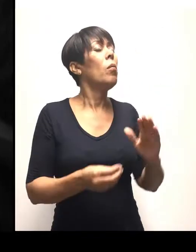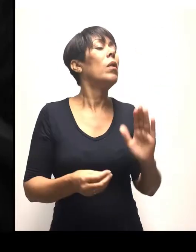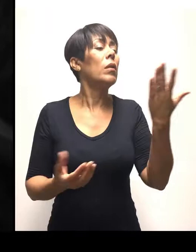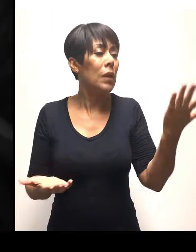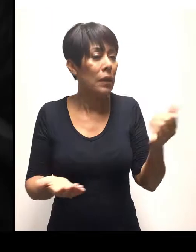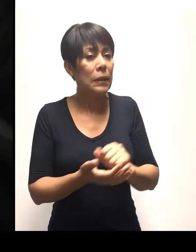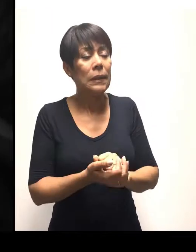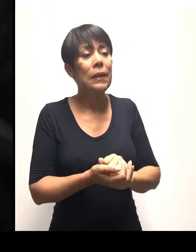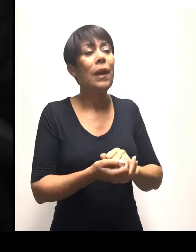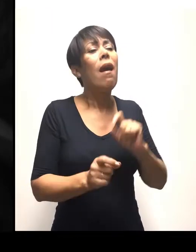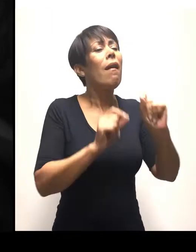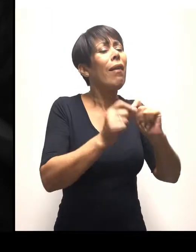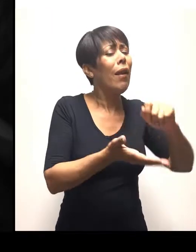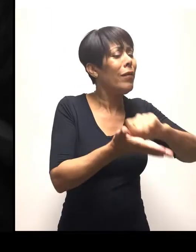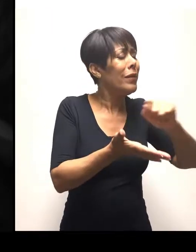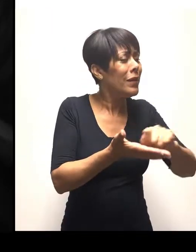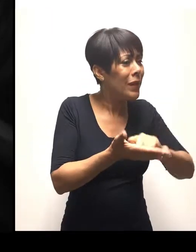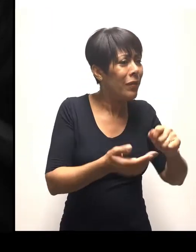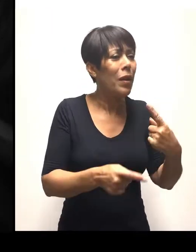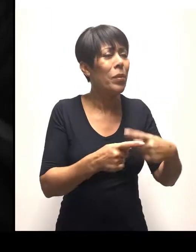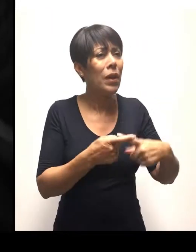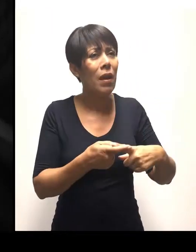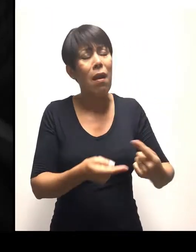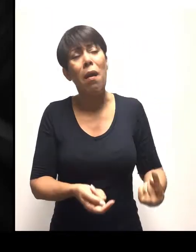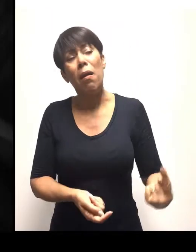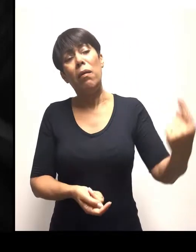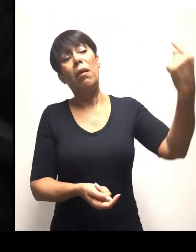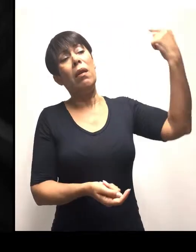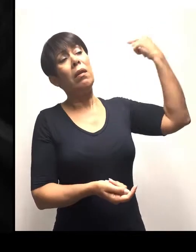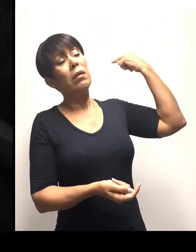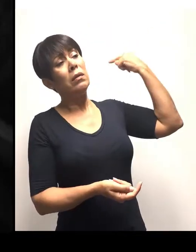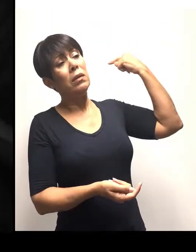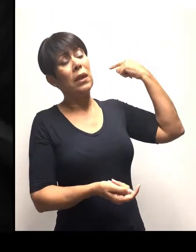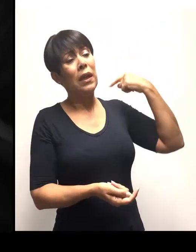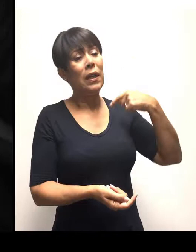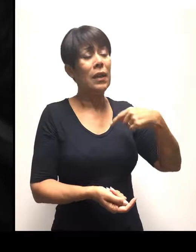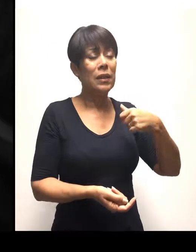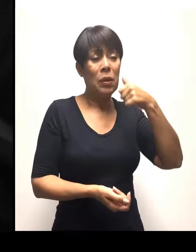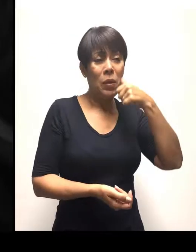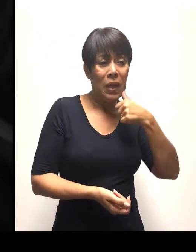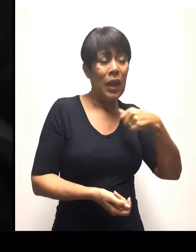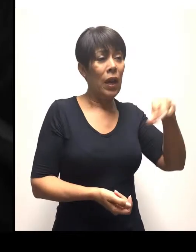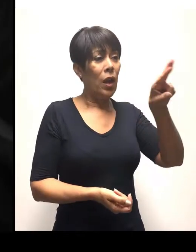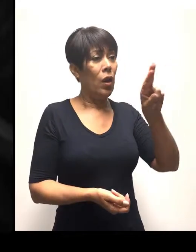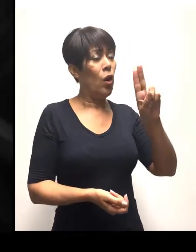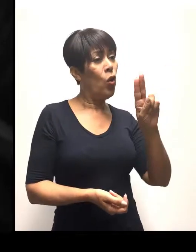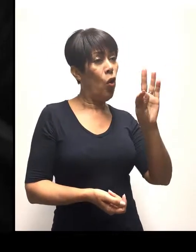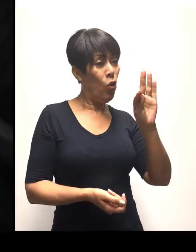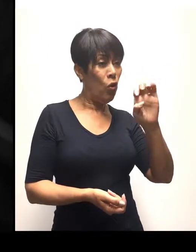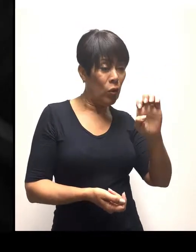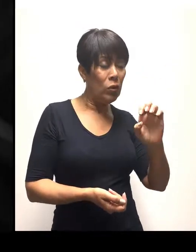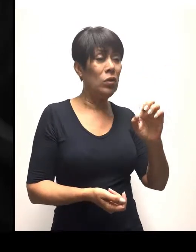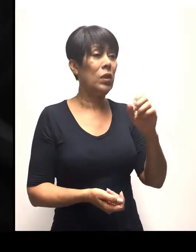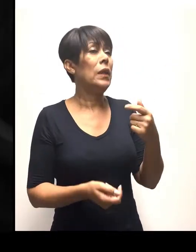história vai ser escrita, né? Uma história que deixou para trás Ruth Guimarães, não só